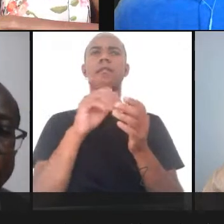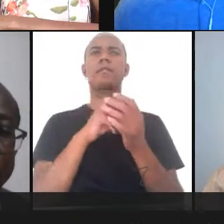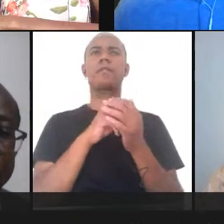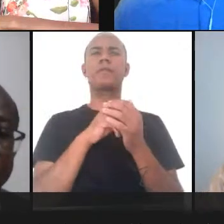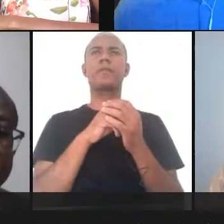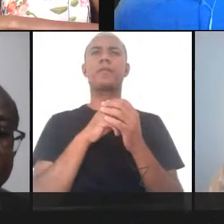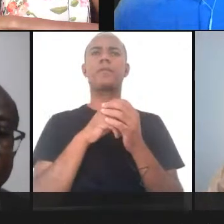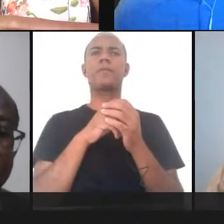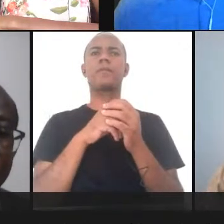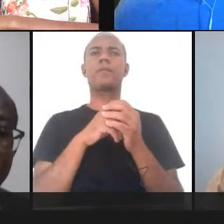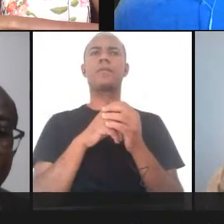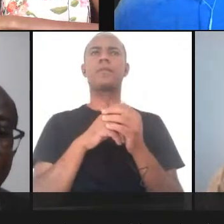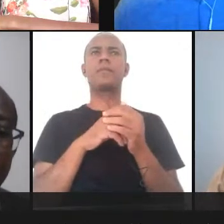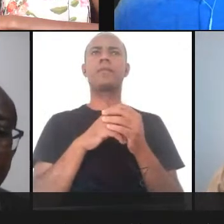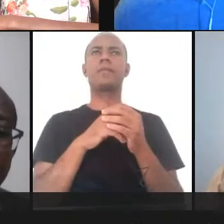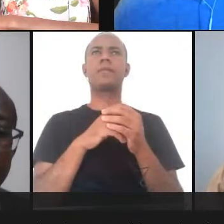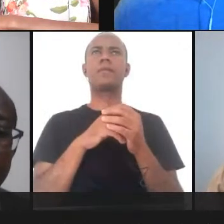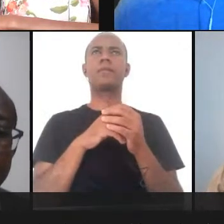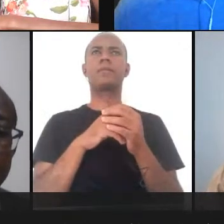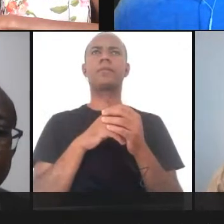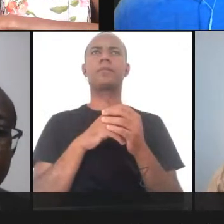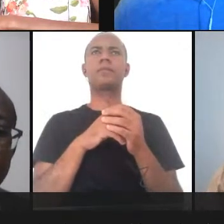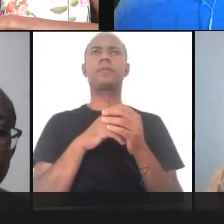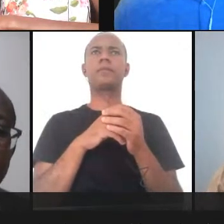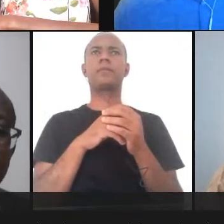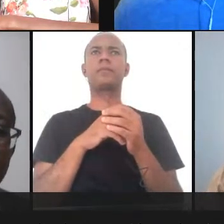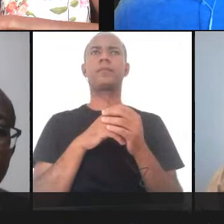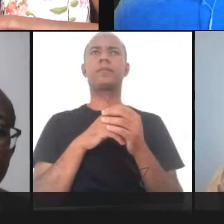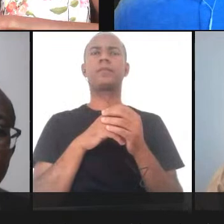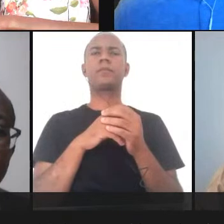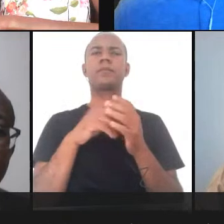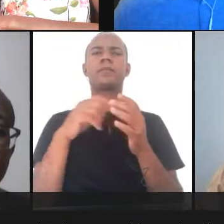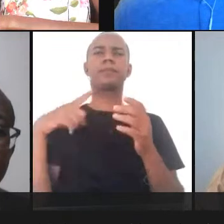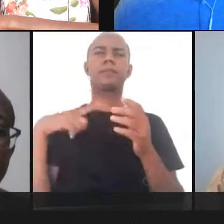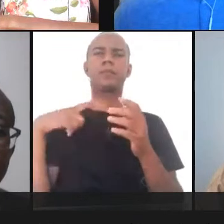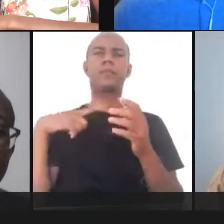Meu filho, volto a si, até porque é uma pergunta que